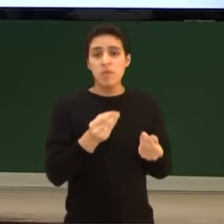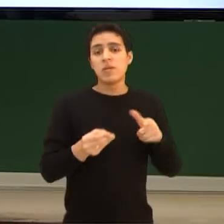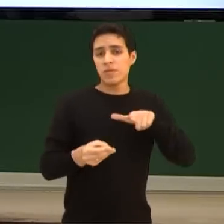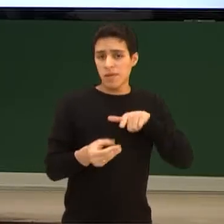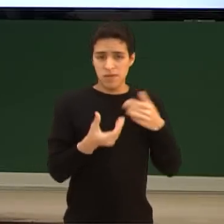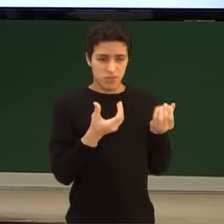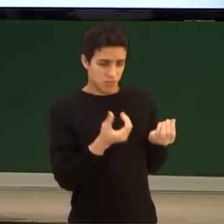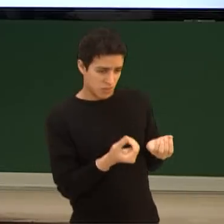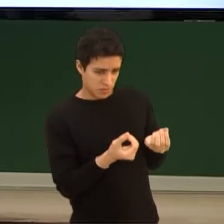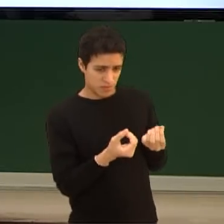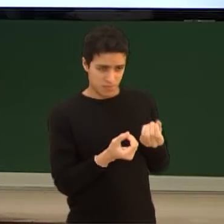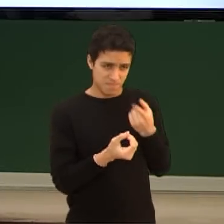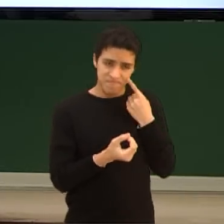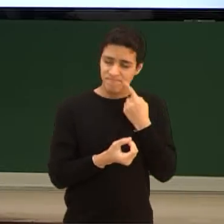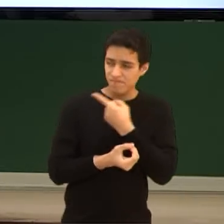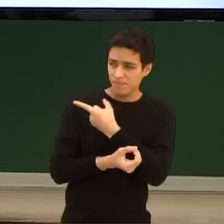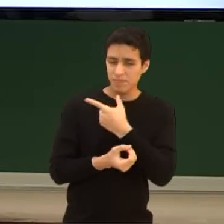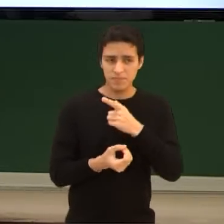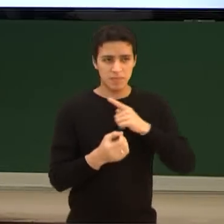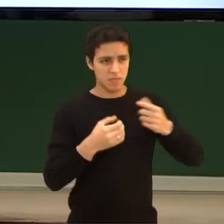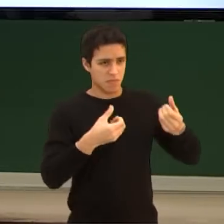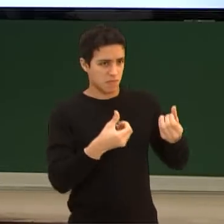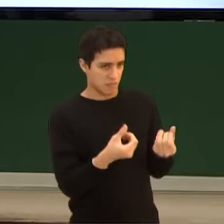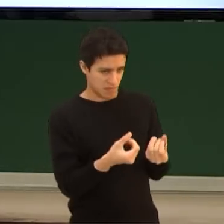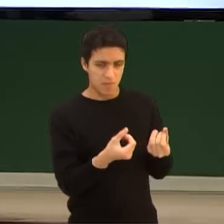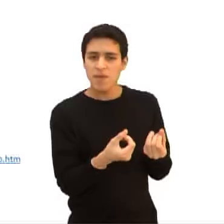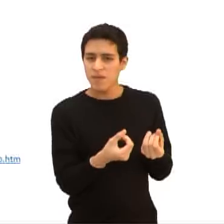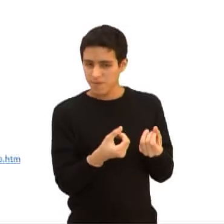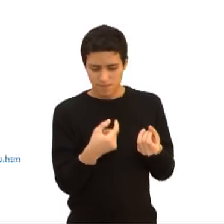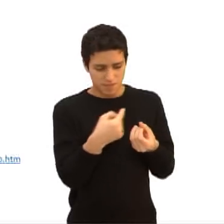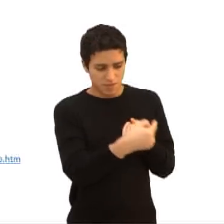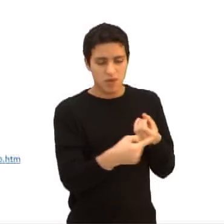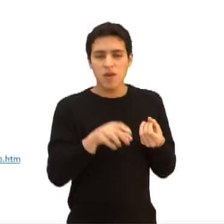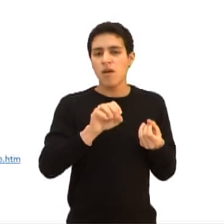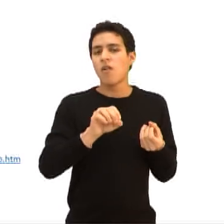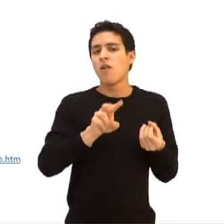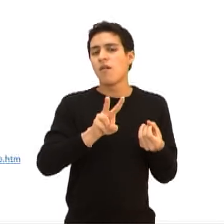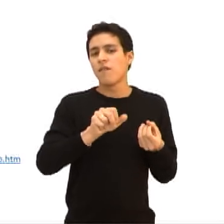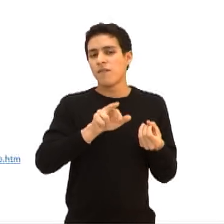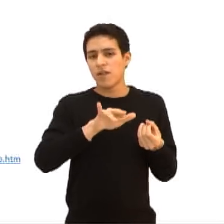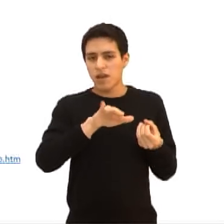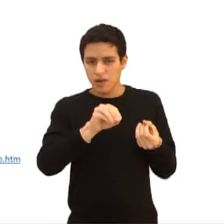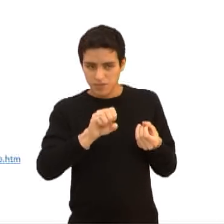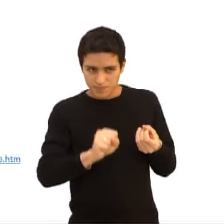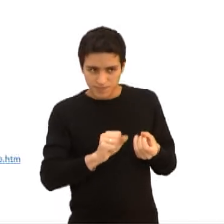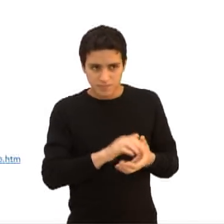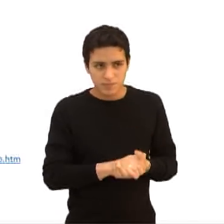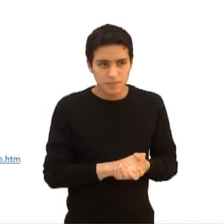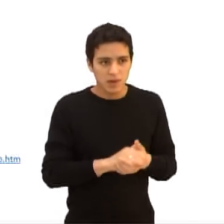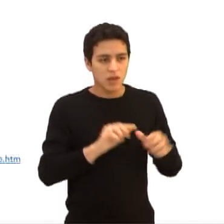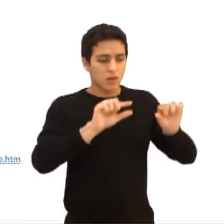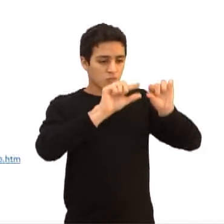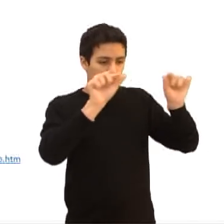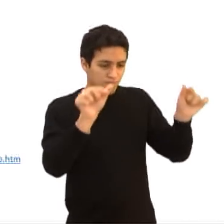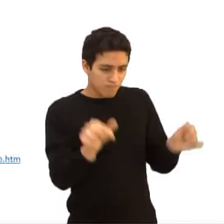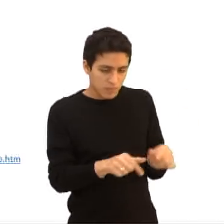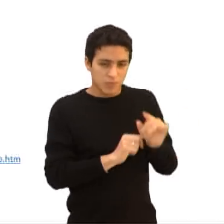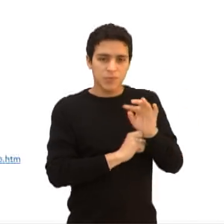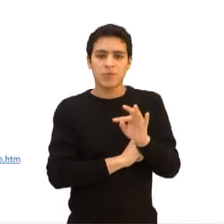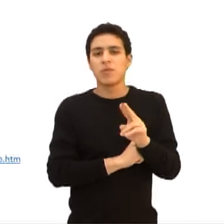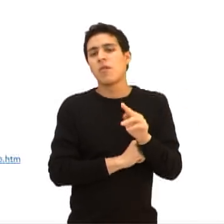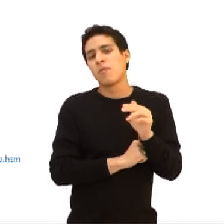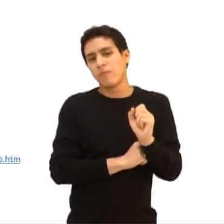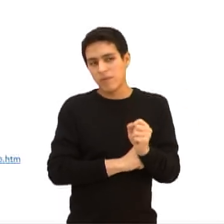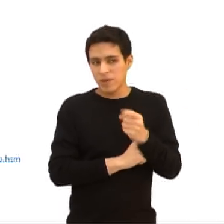tá? Então, essas estruturas aqui, que são arredondadas, são os ovários. As tubas uterinas,